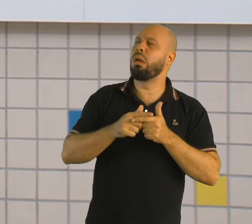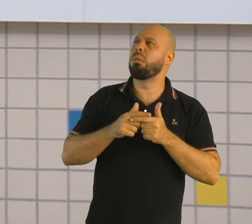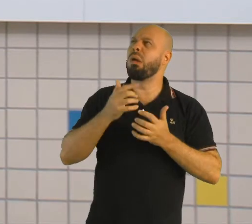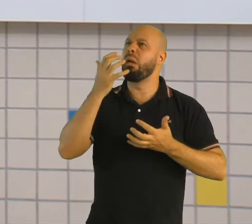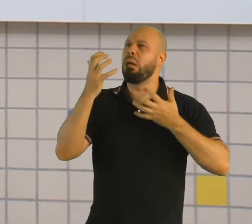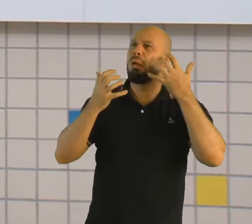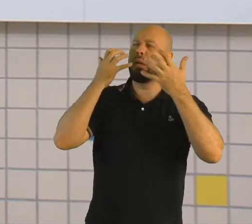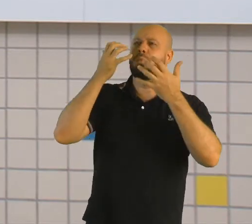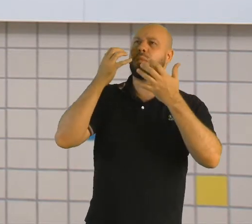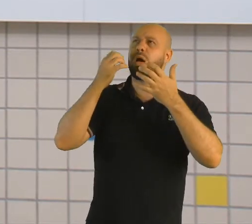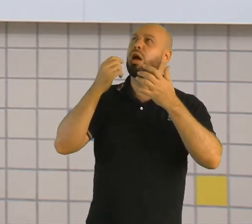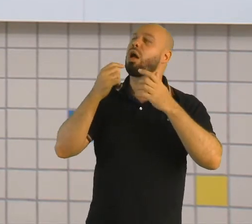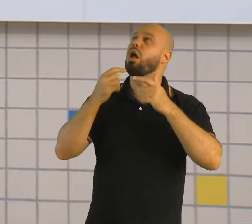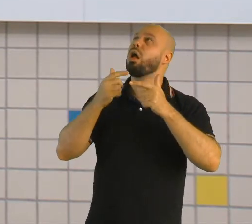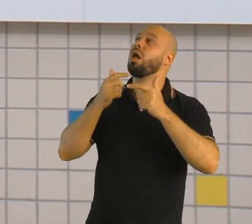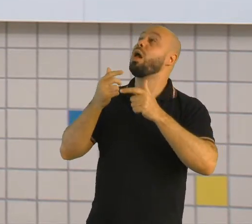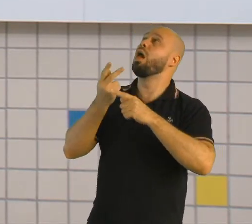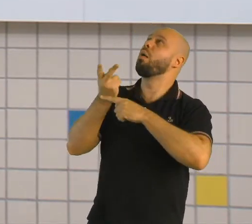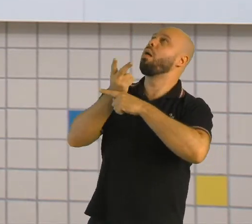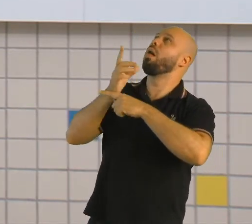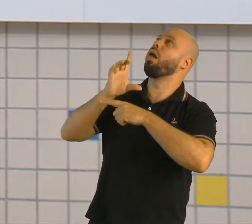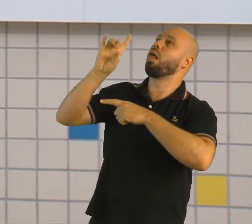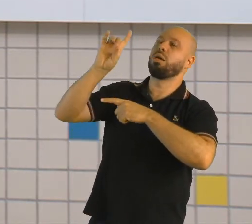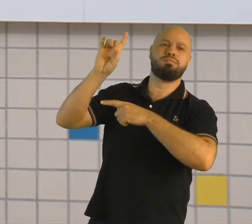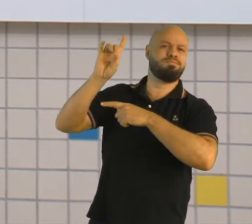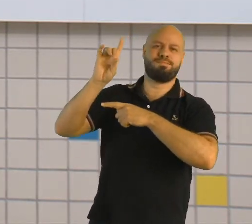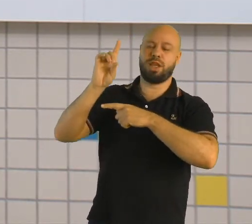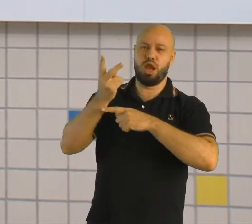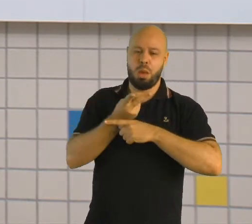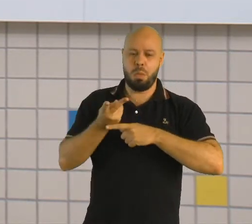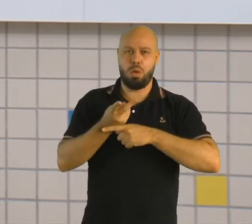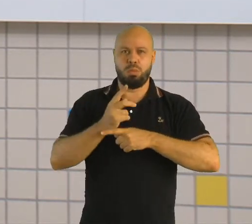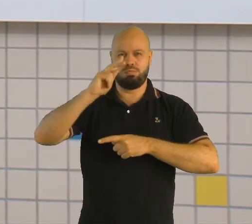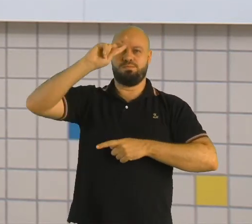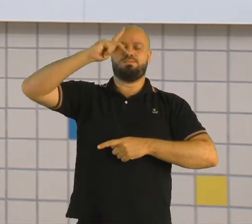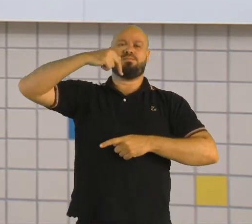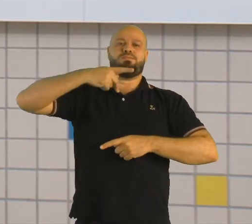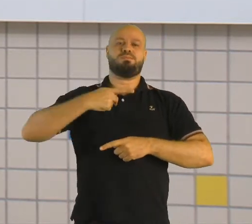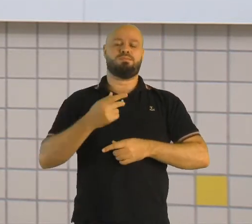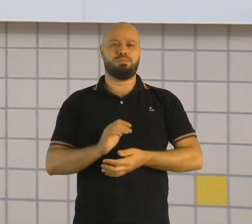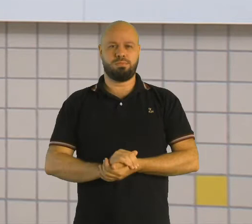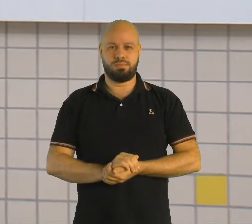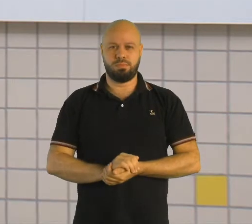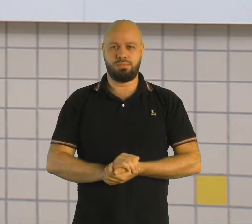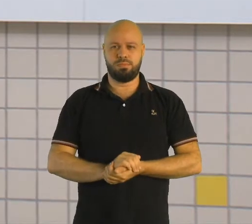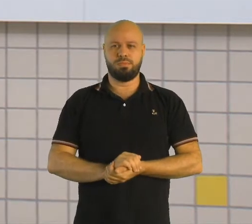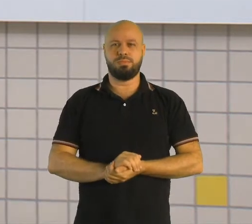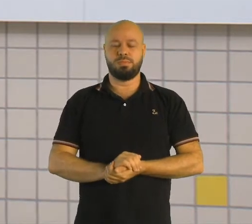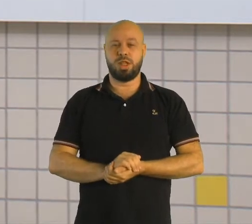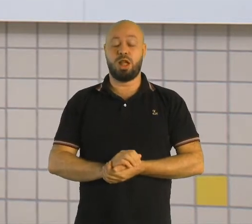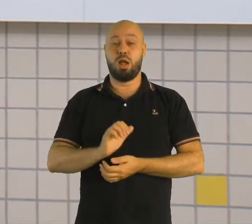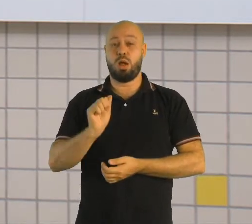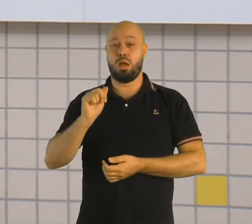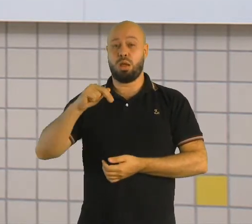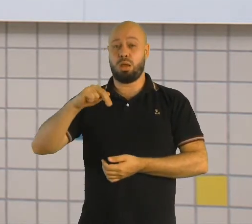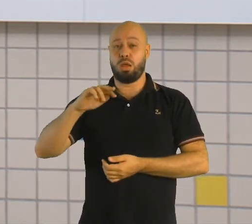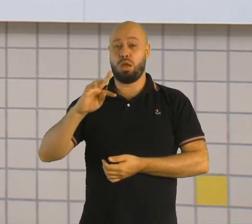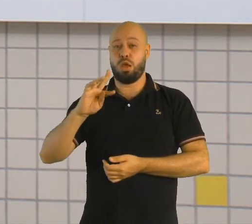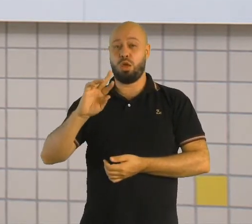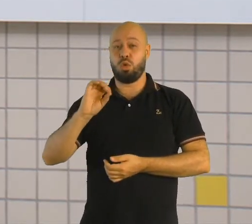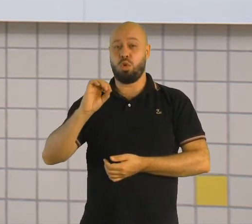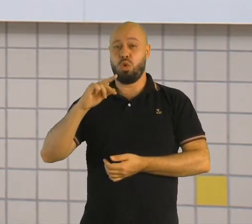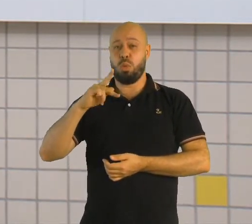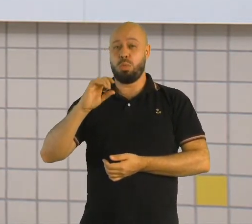buscar as respostas para os seus problemas no dia a dia numa questão divina, que é no caso do teocentrismo. No antropocentrismo, agora o homem ele assume